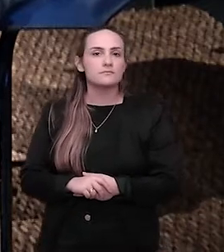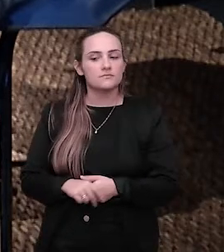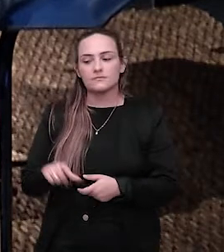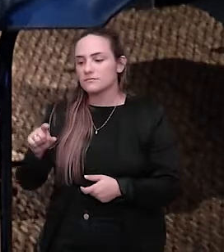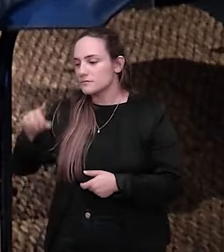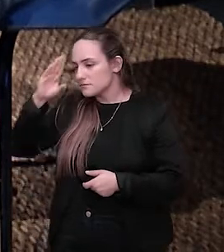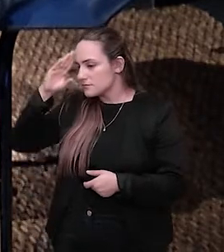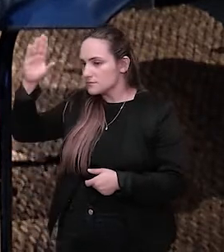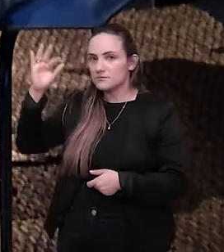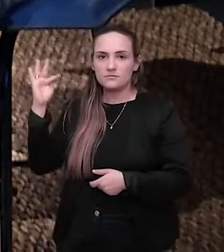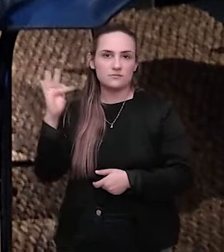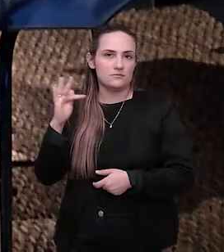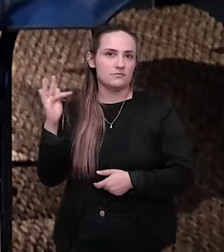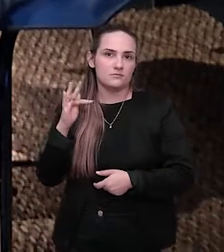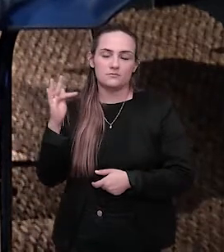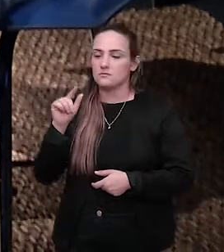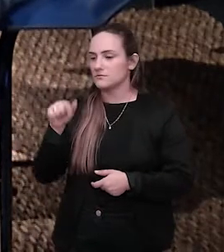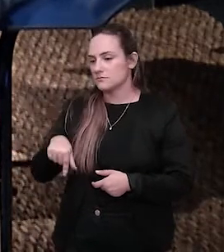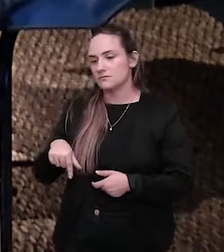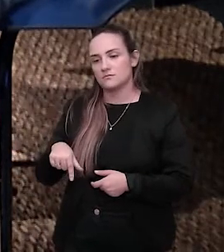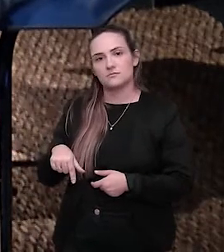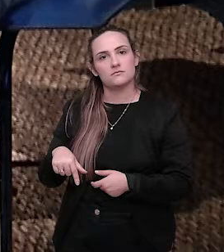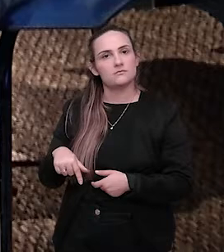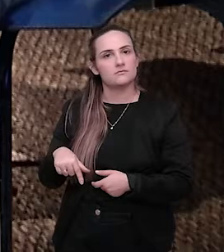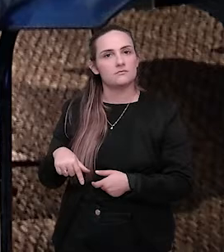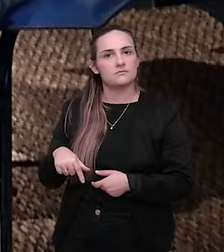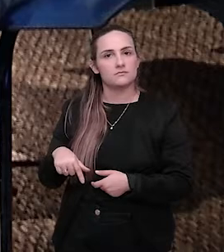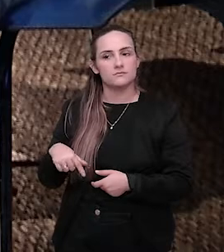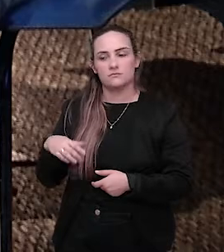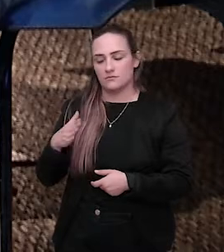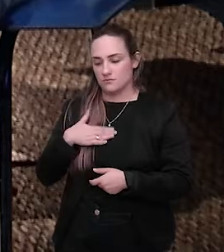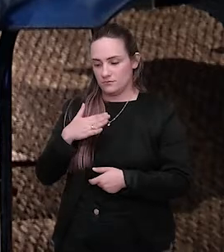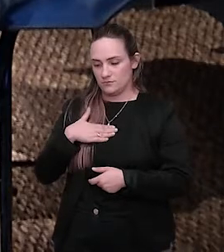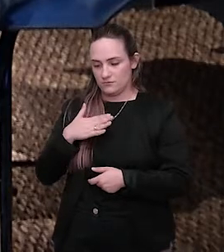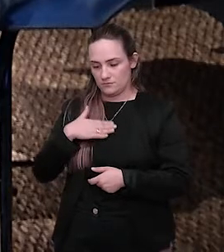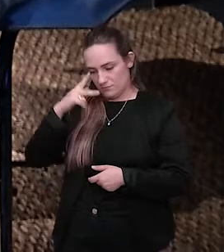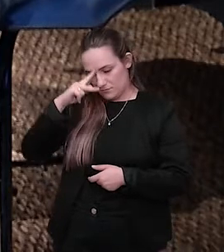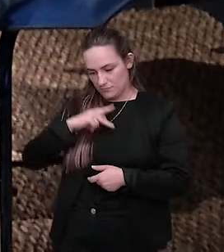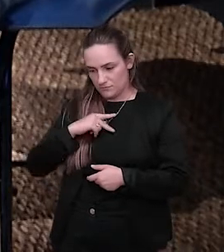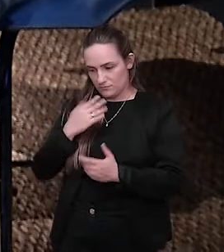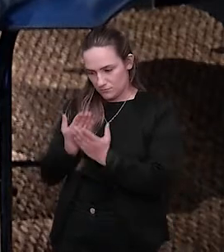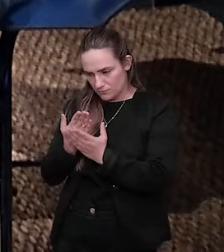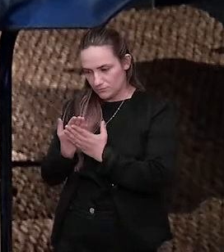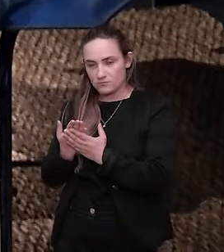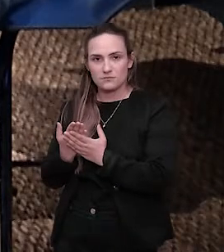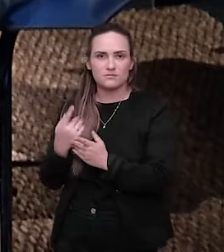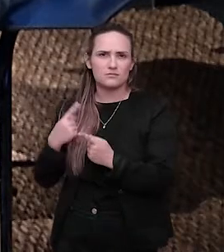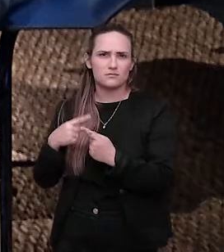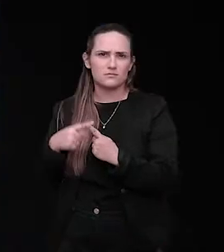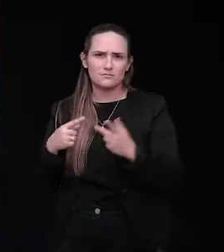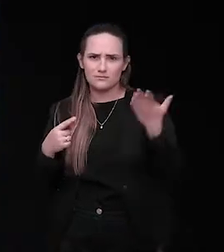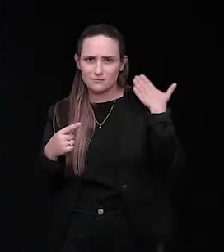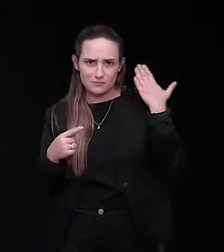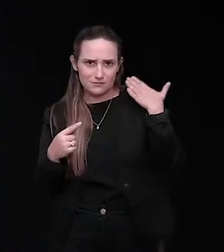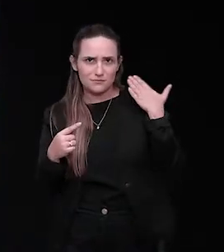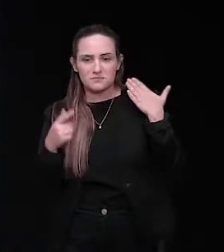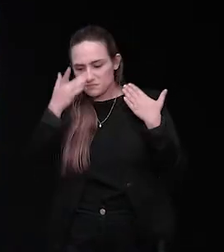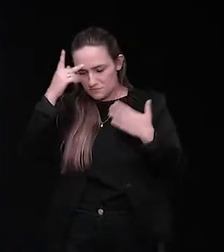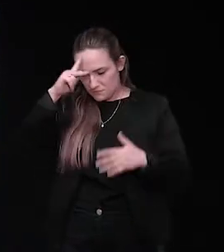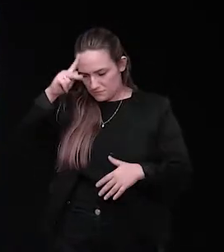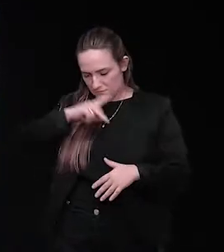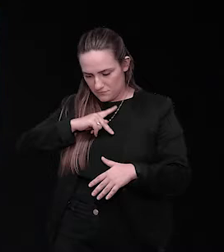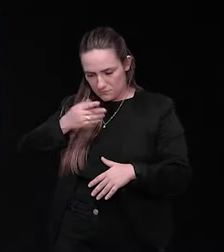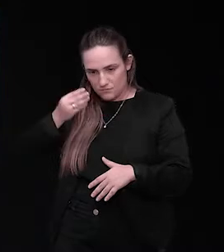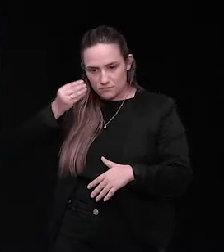para concurso e, de fato, foi minha principal faculdade, te confesso. Minha principal faculdade foi sozinho. E o direito tem